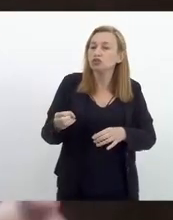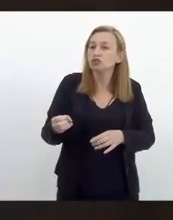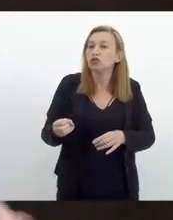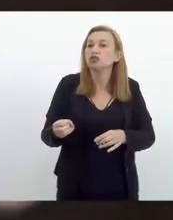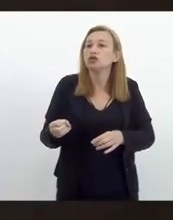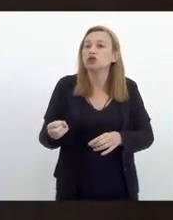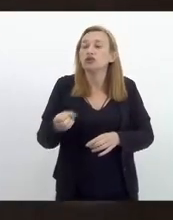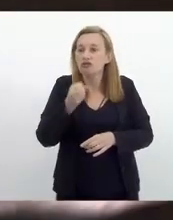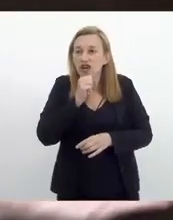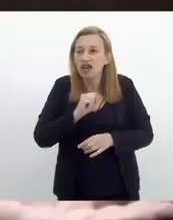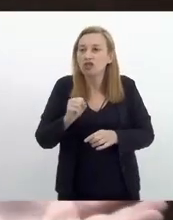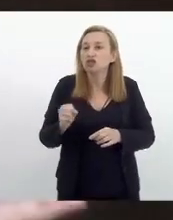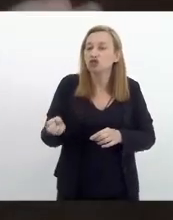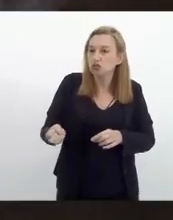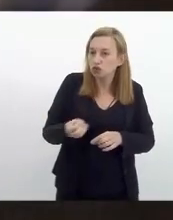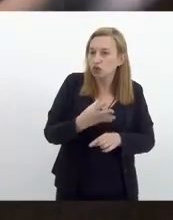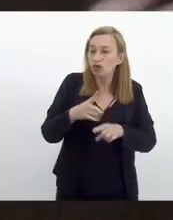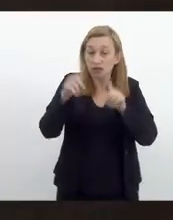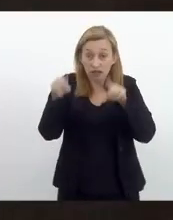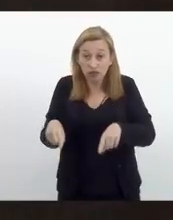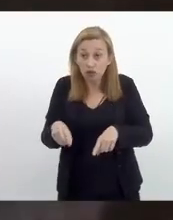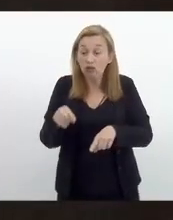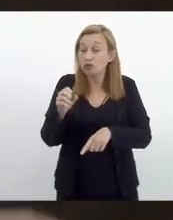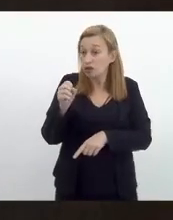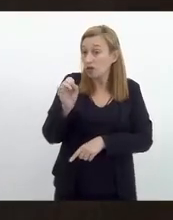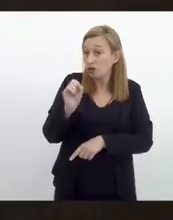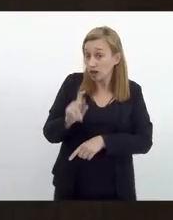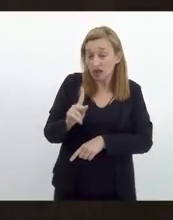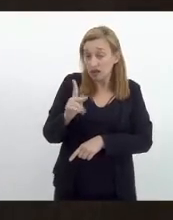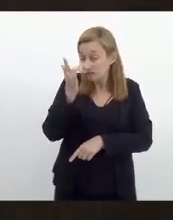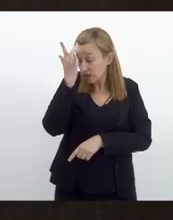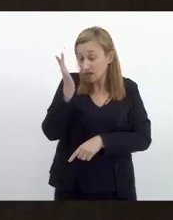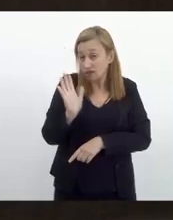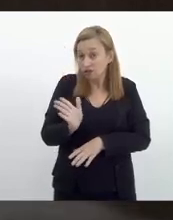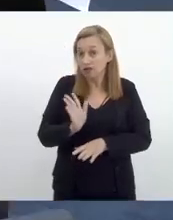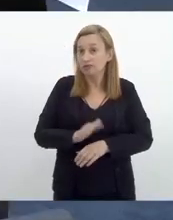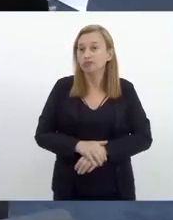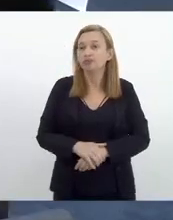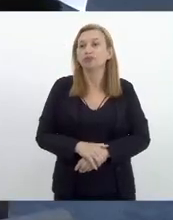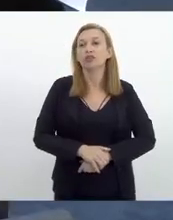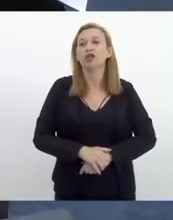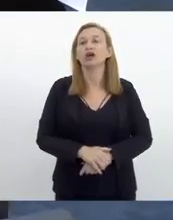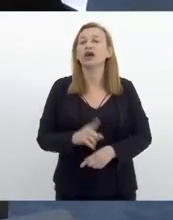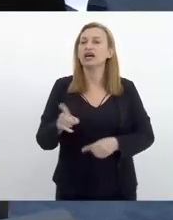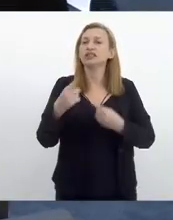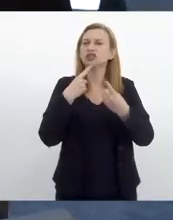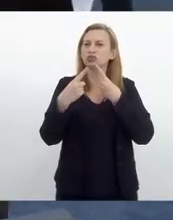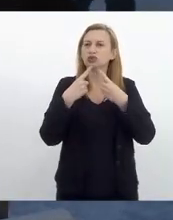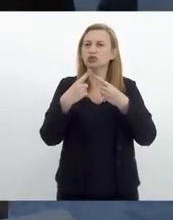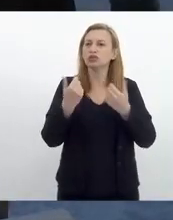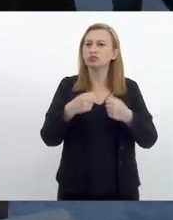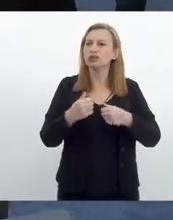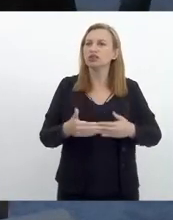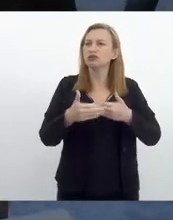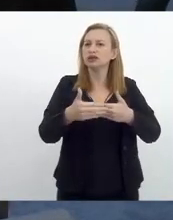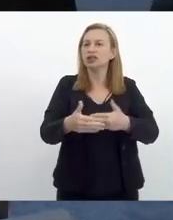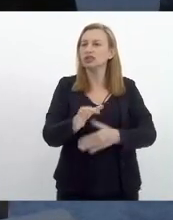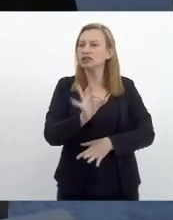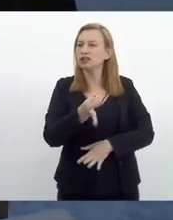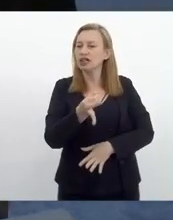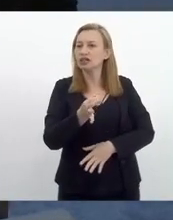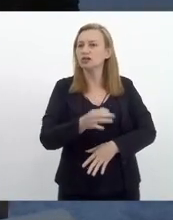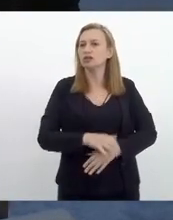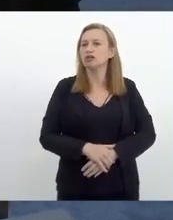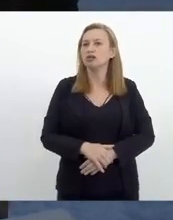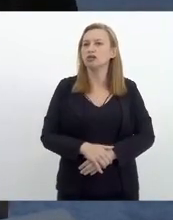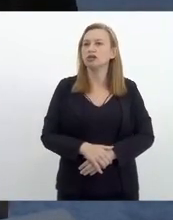agora sim está completamente aberto é a ponderação que faço apenas isso mas essa discussão a gente precisa avançar de fato nos critérios entendo